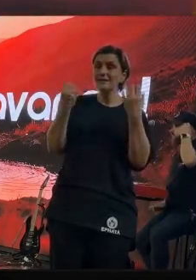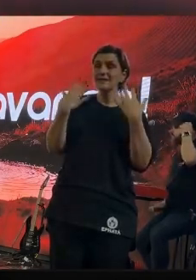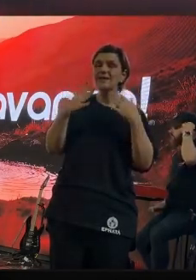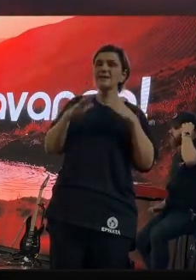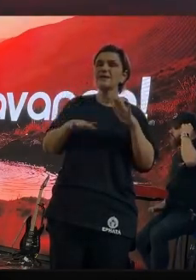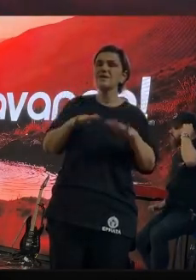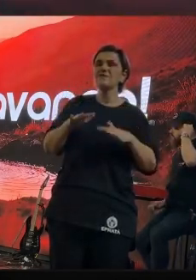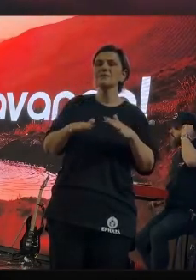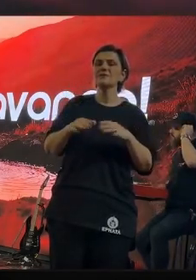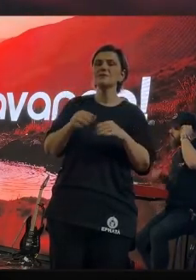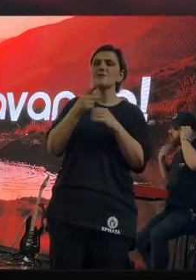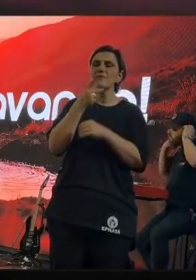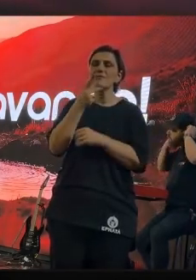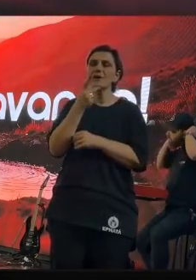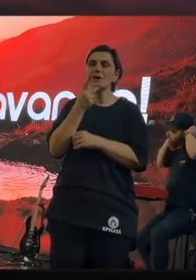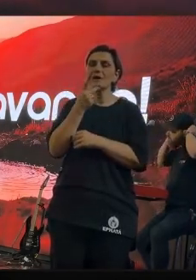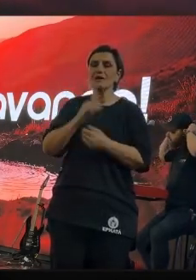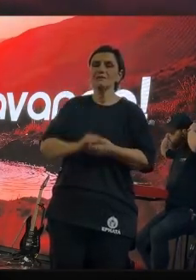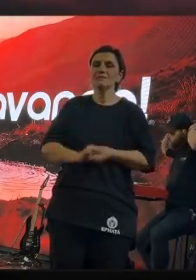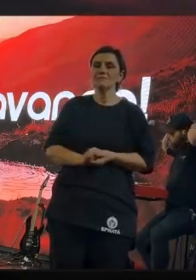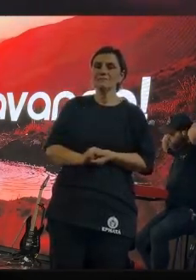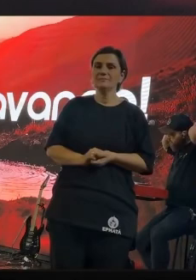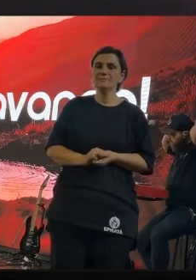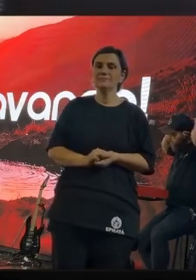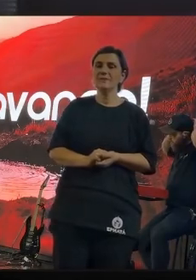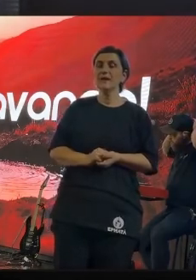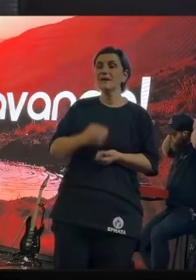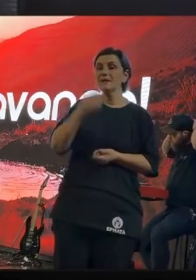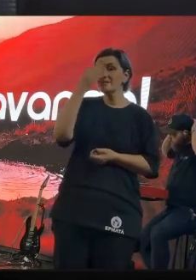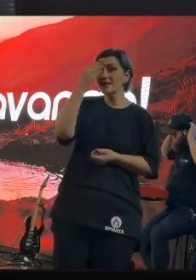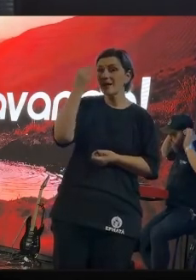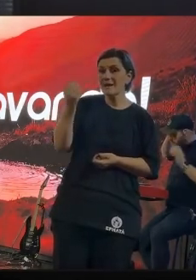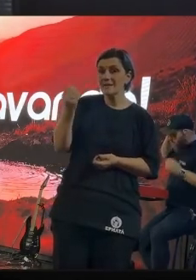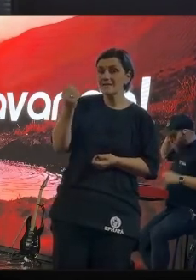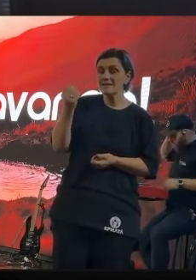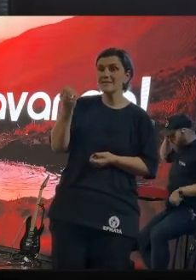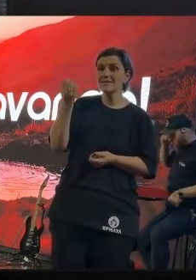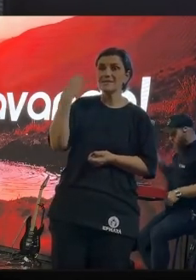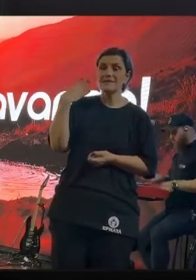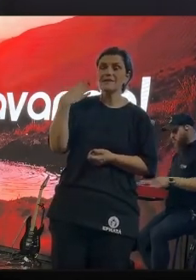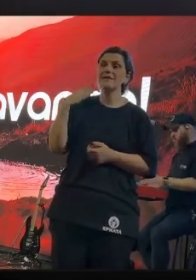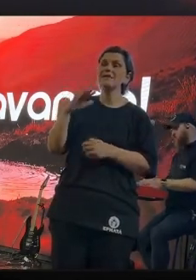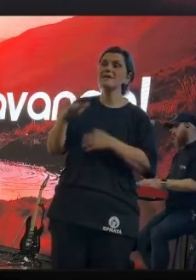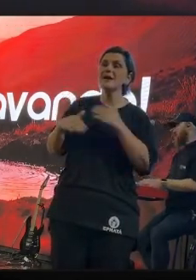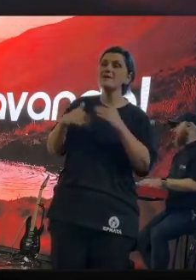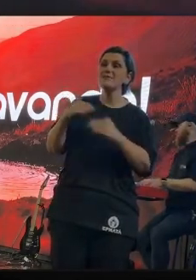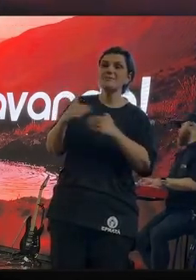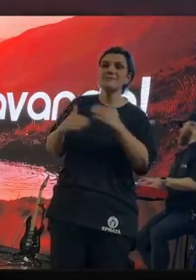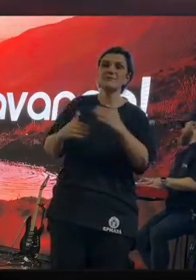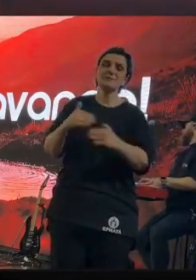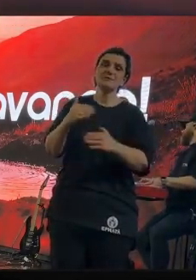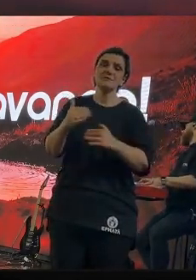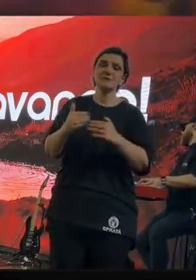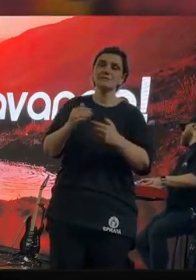Eu vou falar baixinho para não acordar o time lá de trás. Esquece e avança.